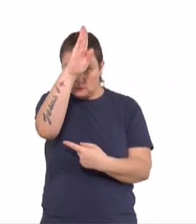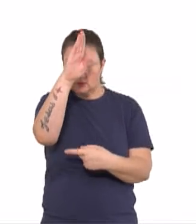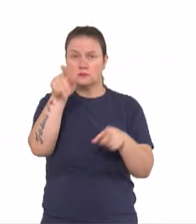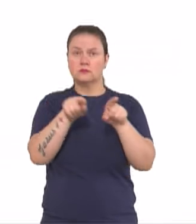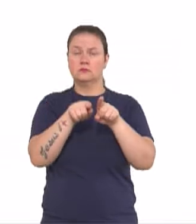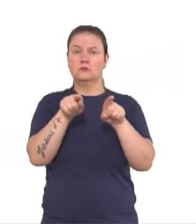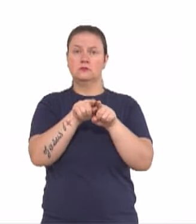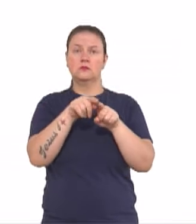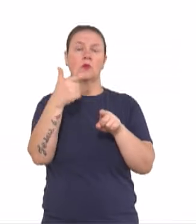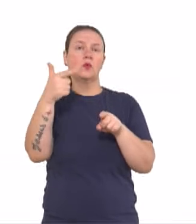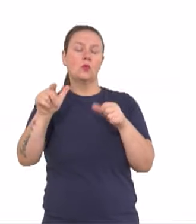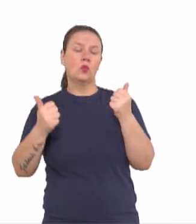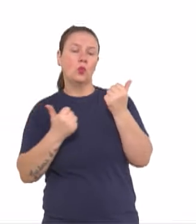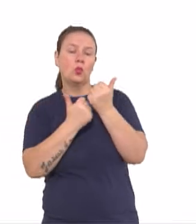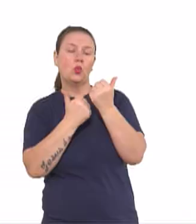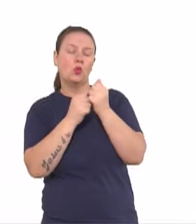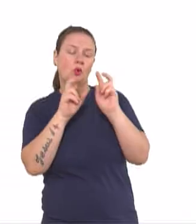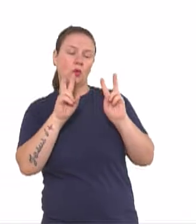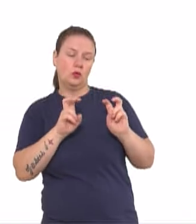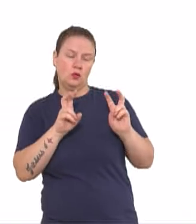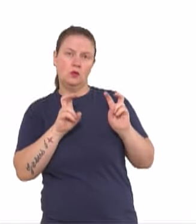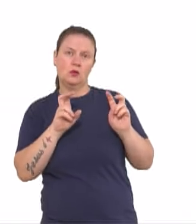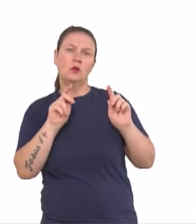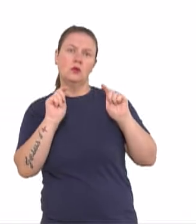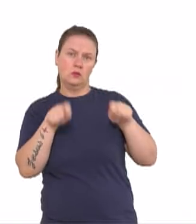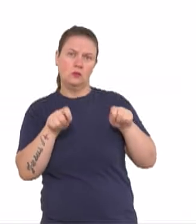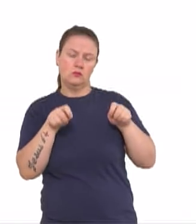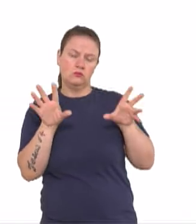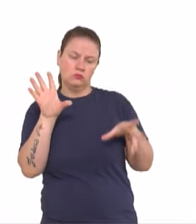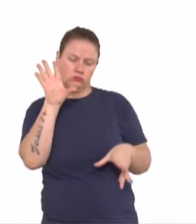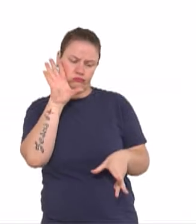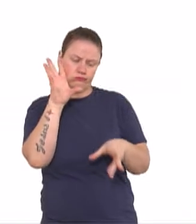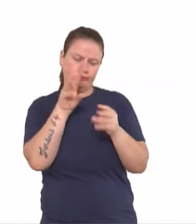título auxiliar também para, nesse título, trazer ali um